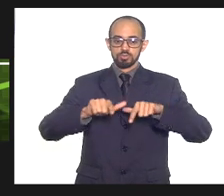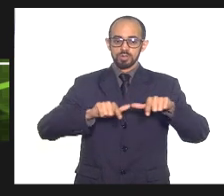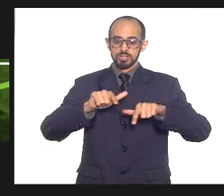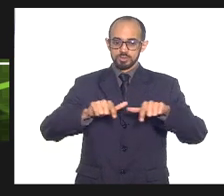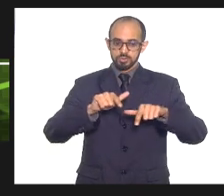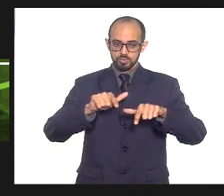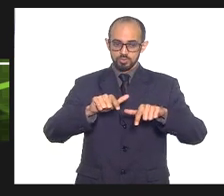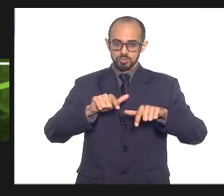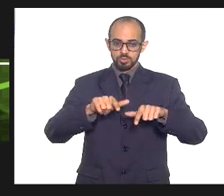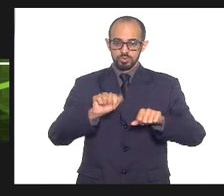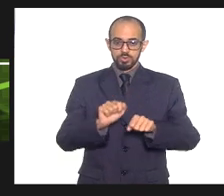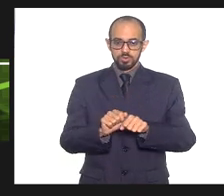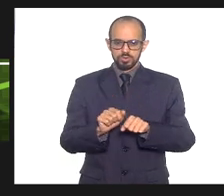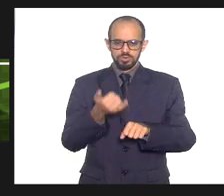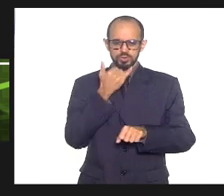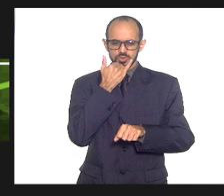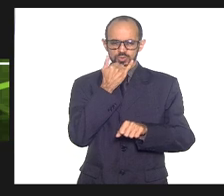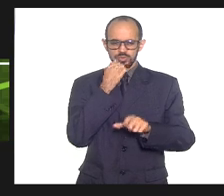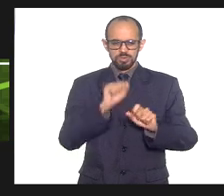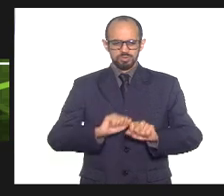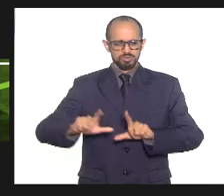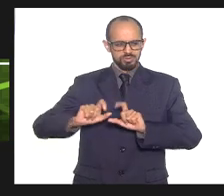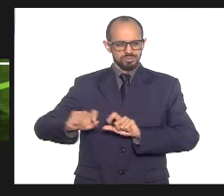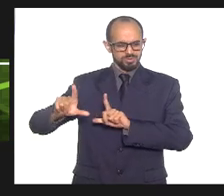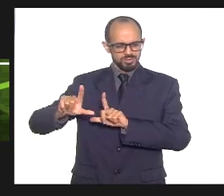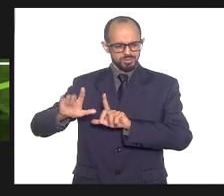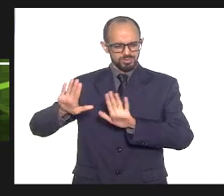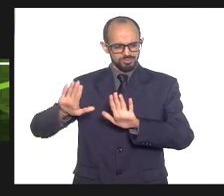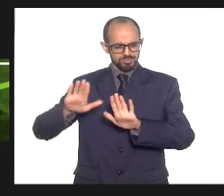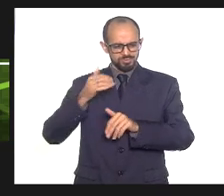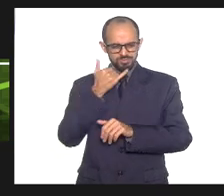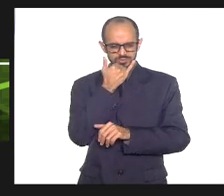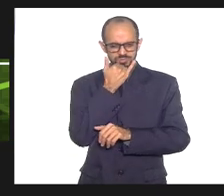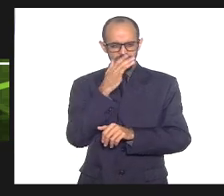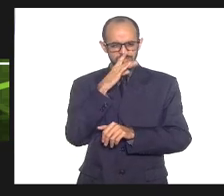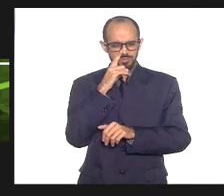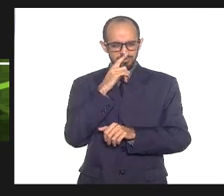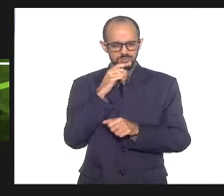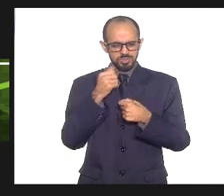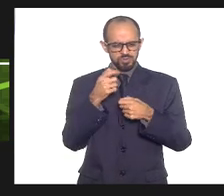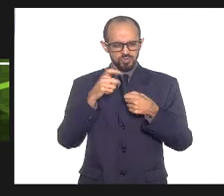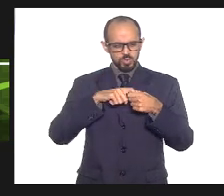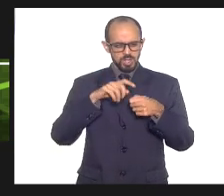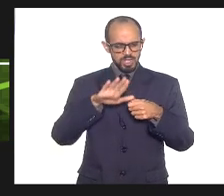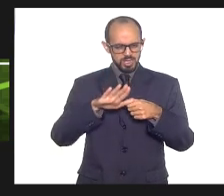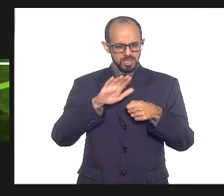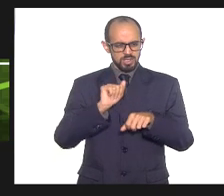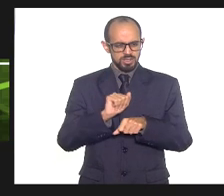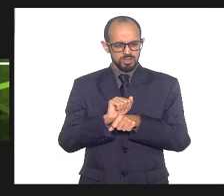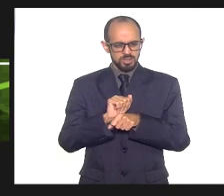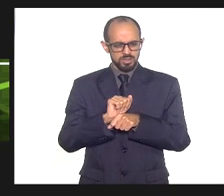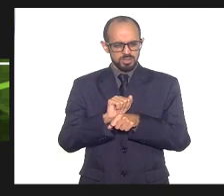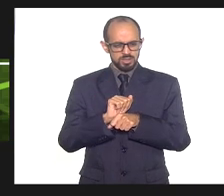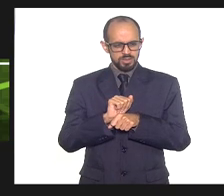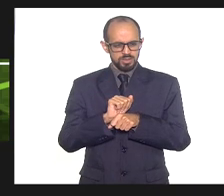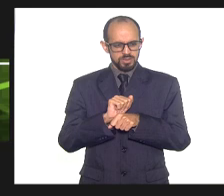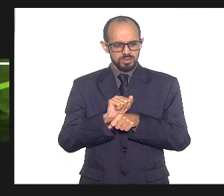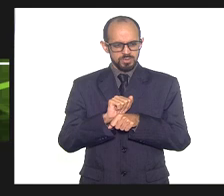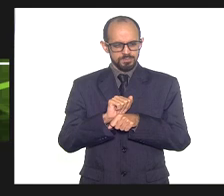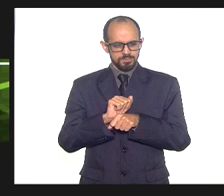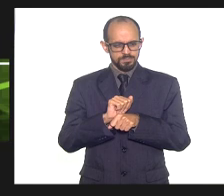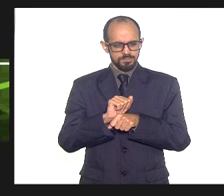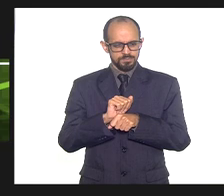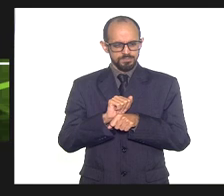Micropower, e, desculpe, os slides avançaram, acho que tem que voltar ali em 2, por favor. Eu gostaria de